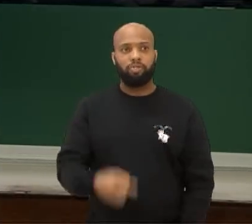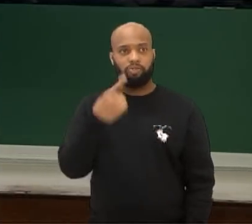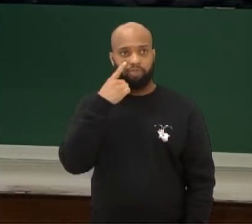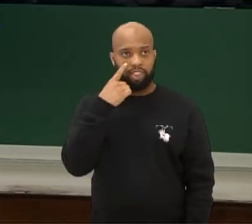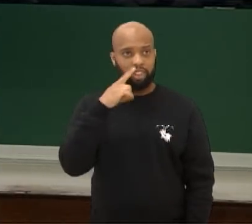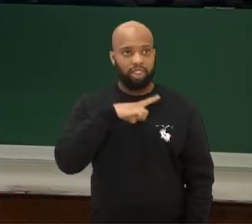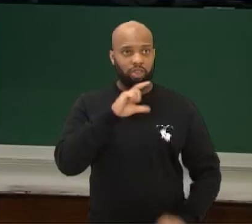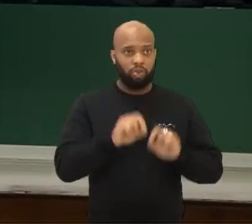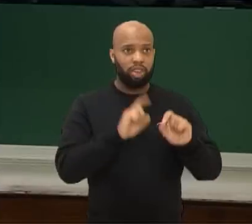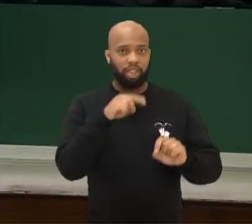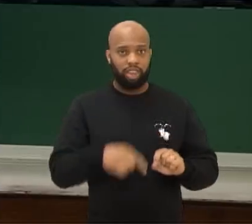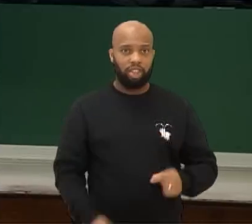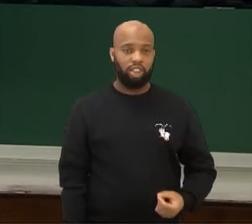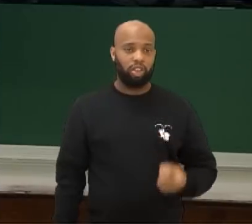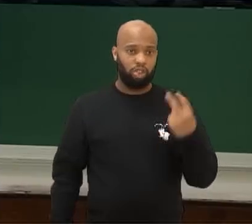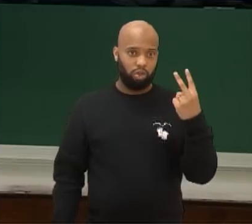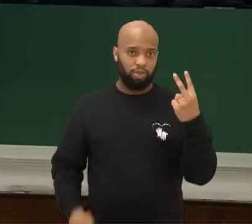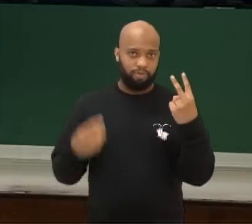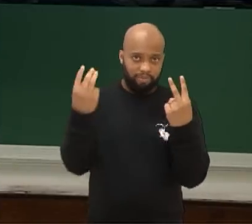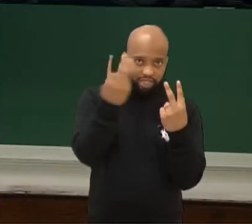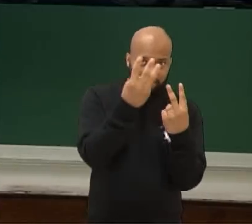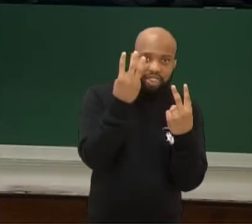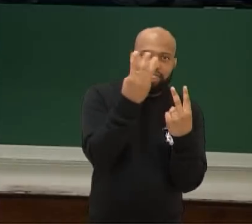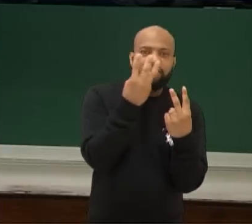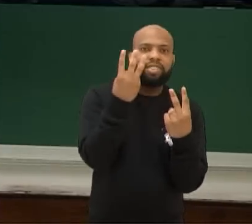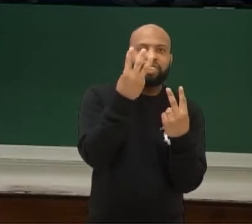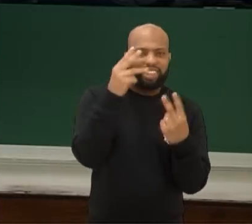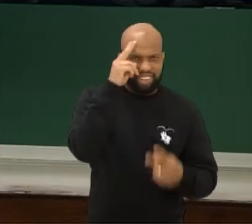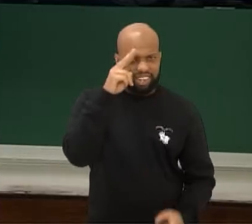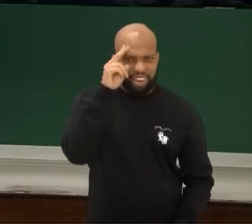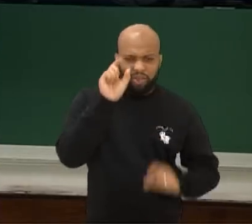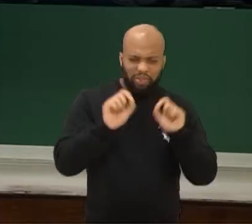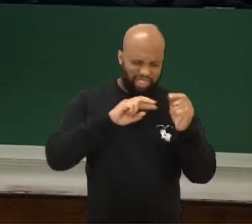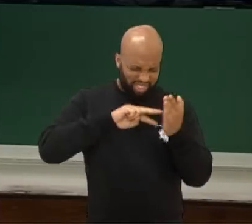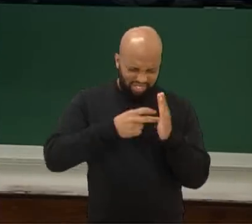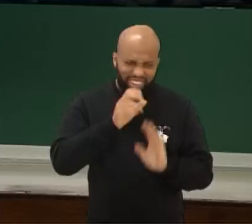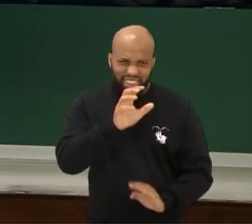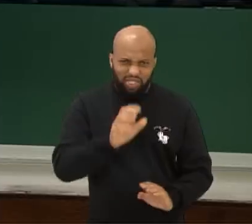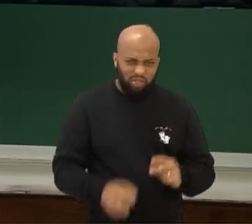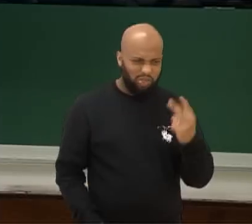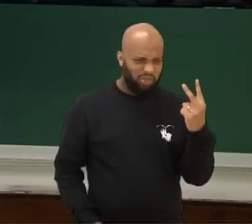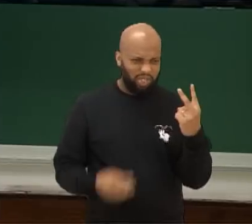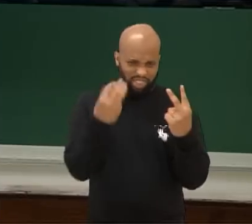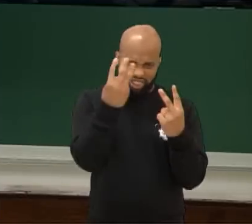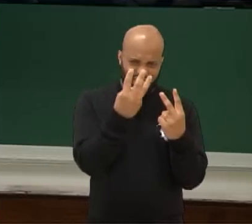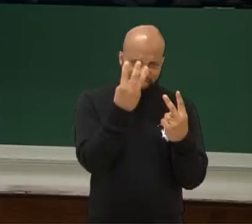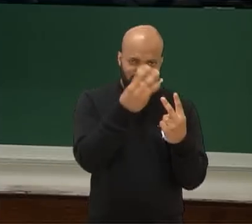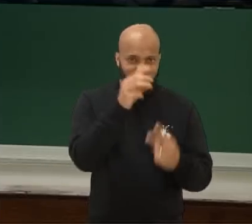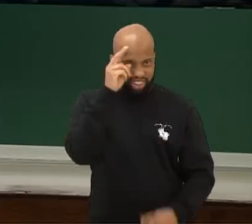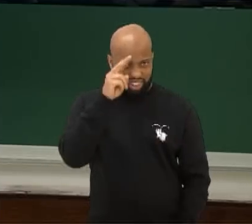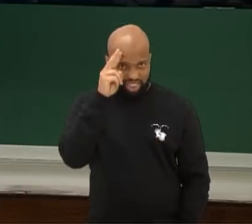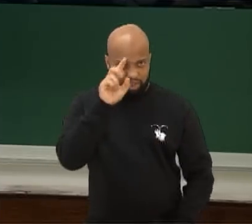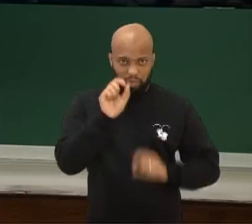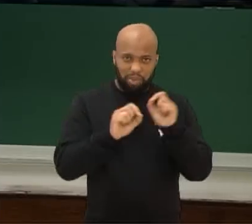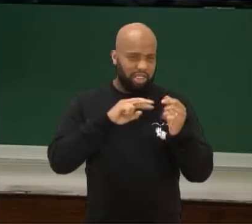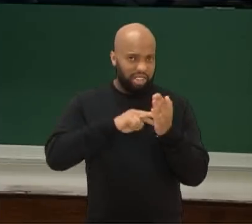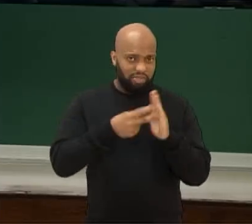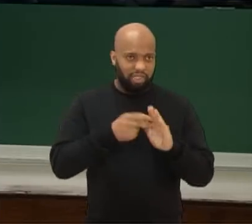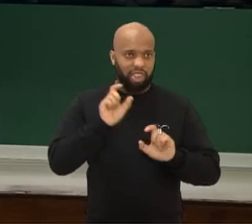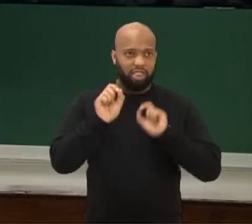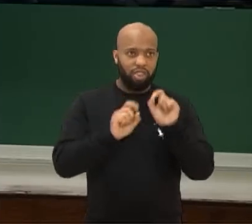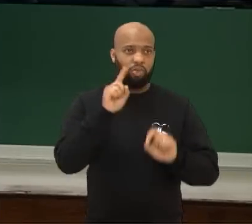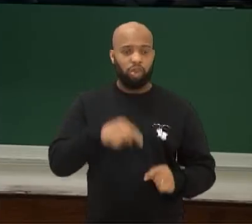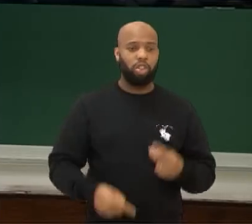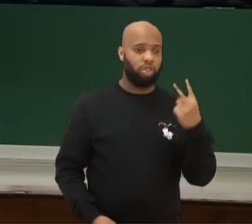2 elevado à terceira potência. Lembra o que é 2 elevado à terceira potência? É 2